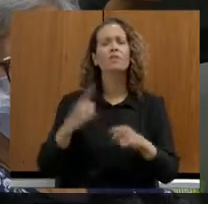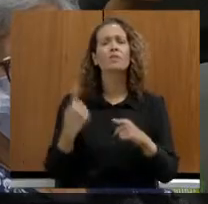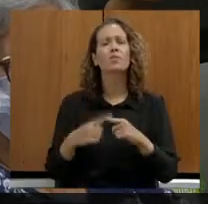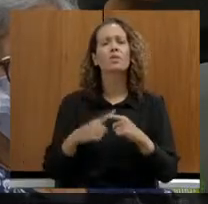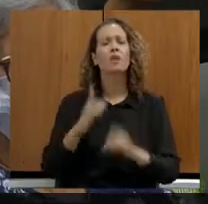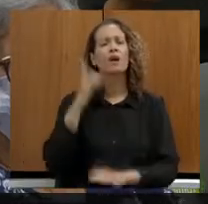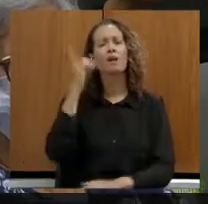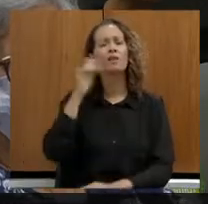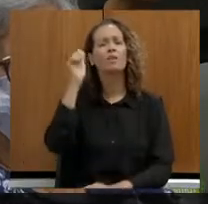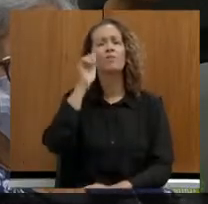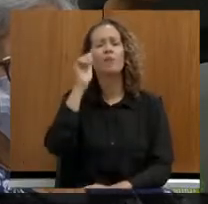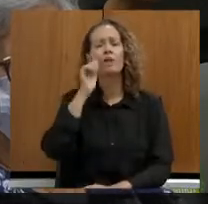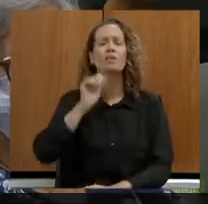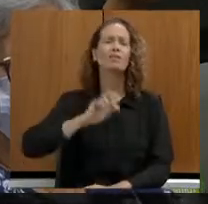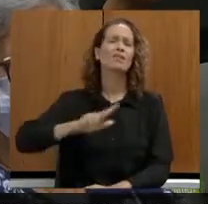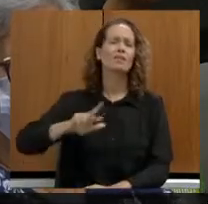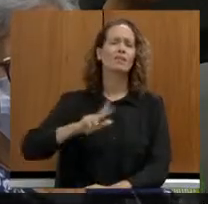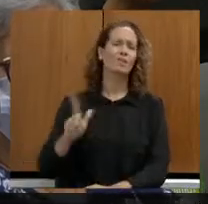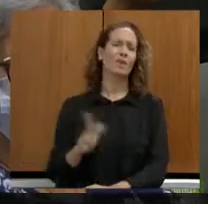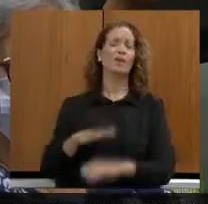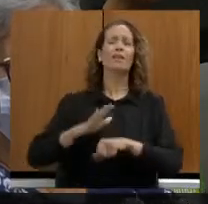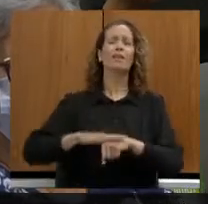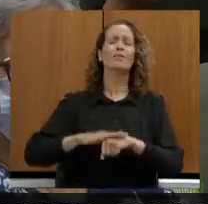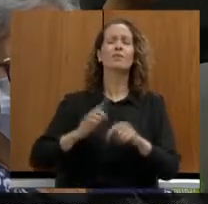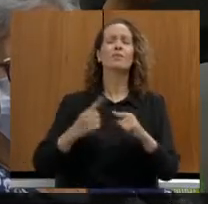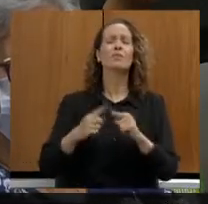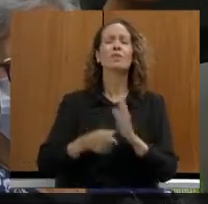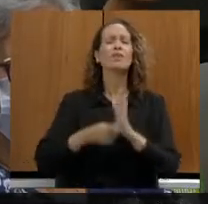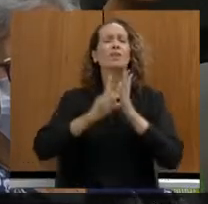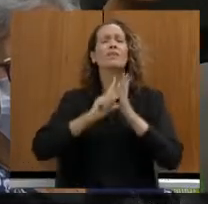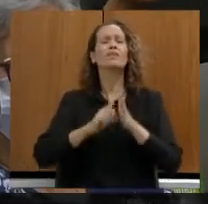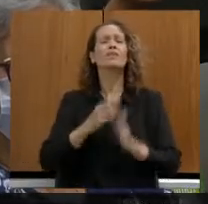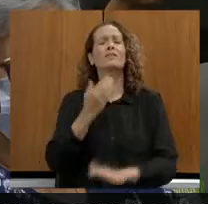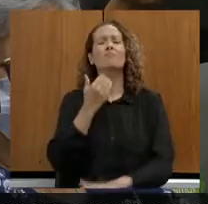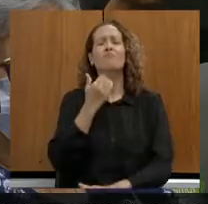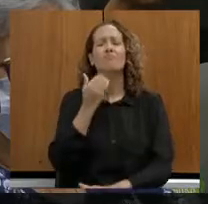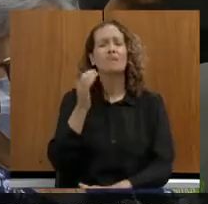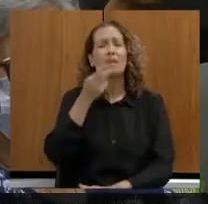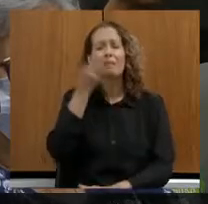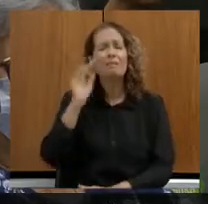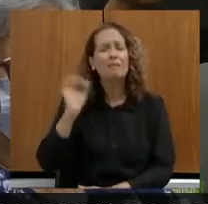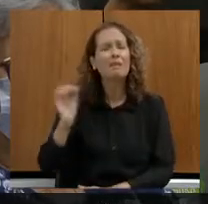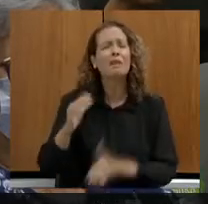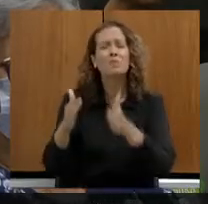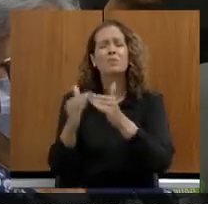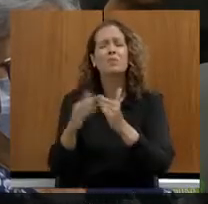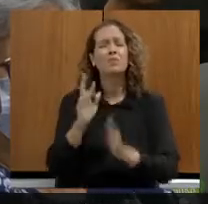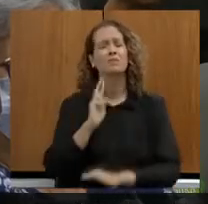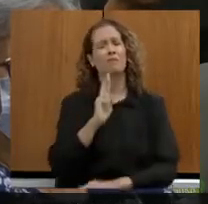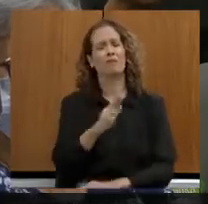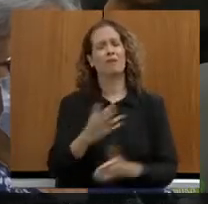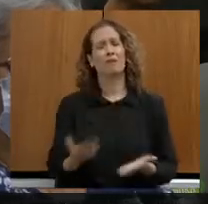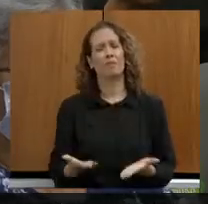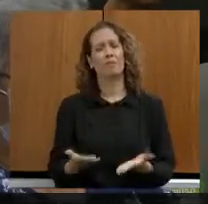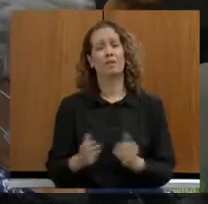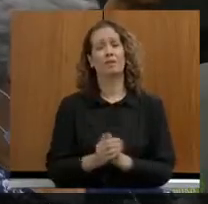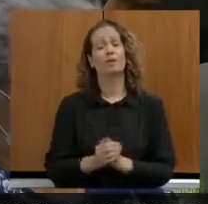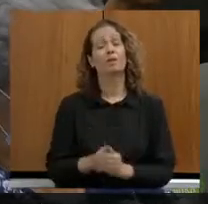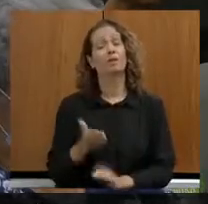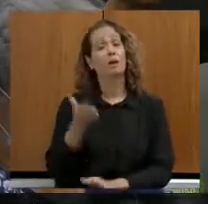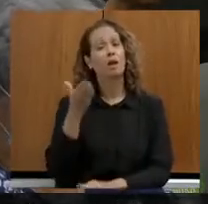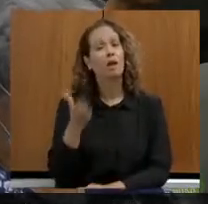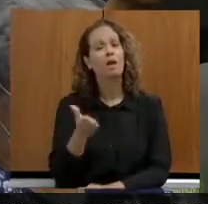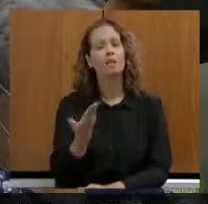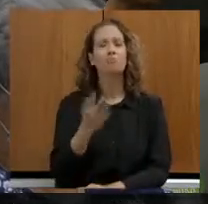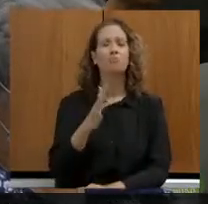com a deputada ele o fez porque antes ninguém tinha lhe pedido a réplica nenhum dos outros e ele